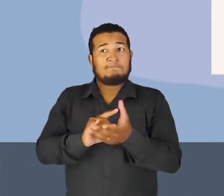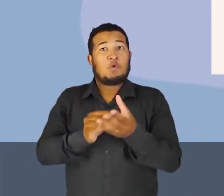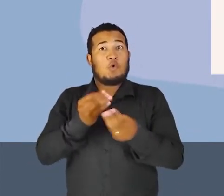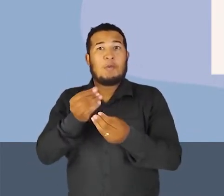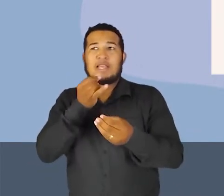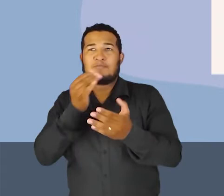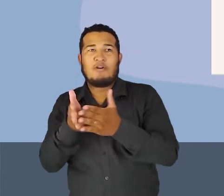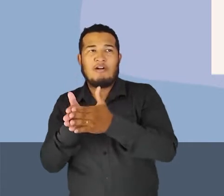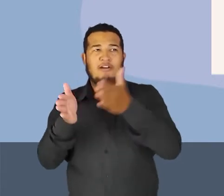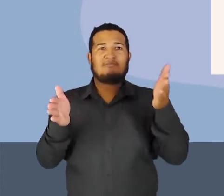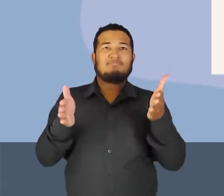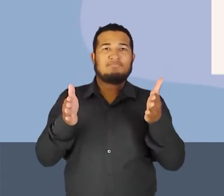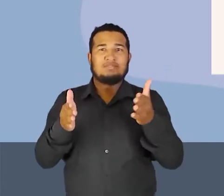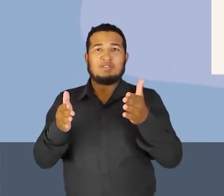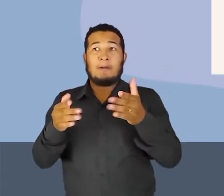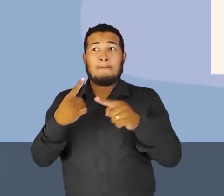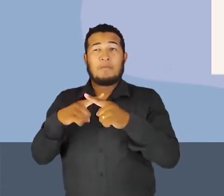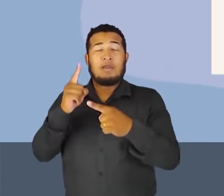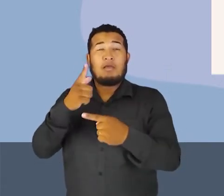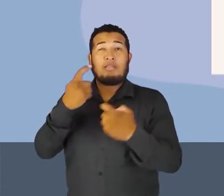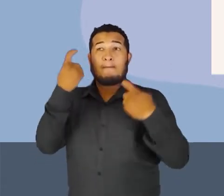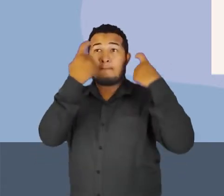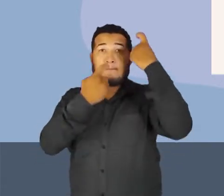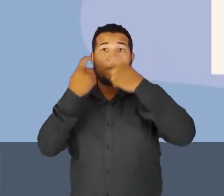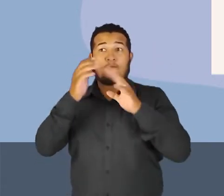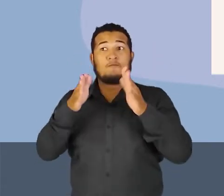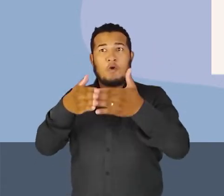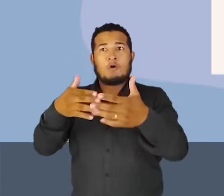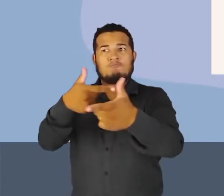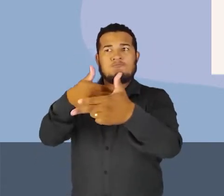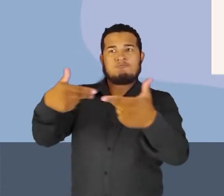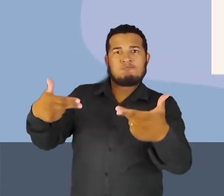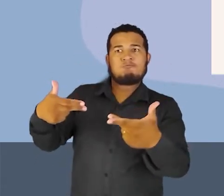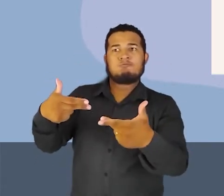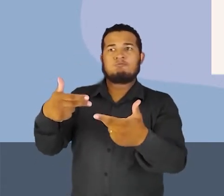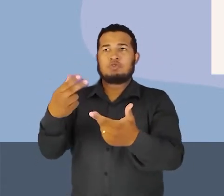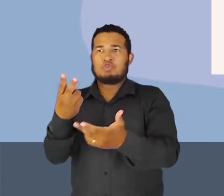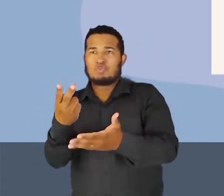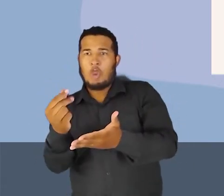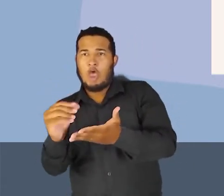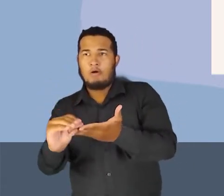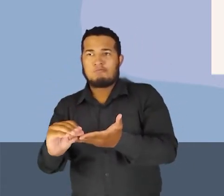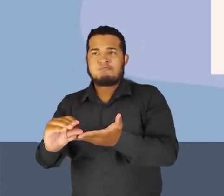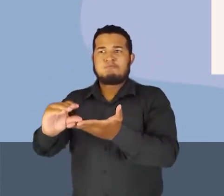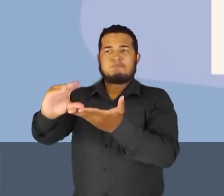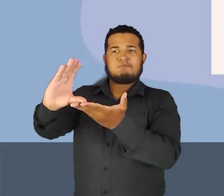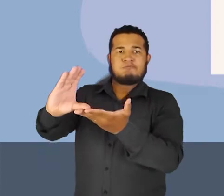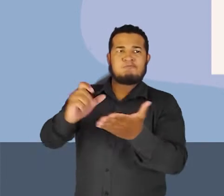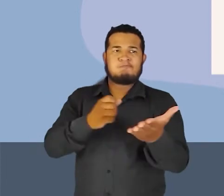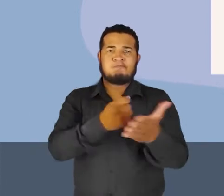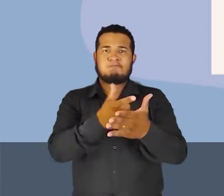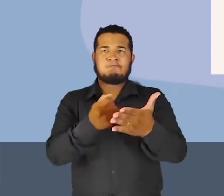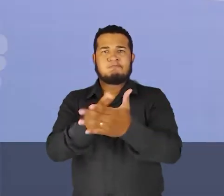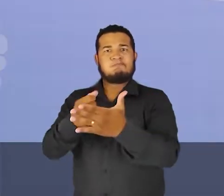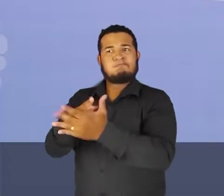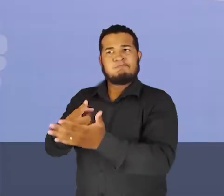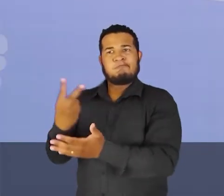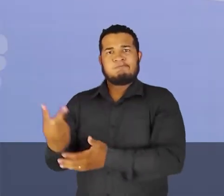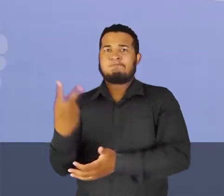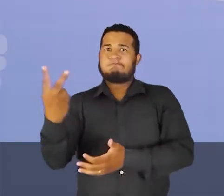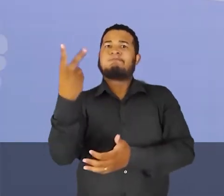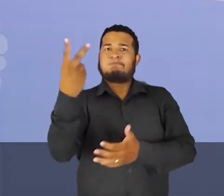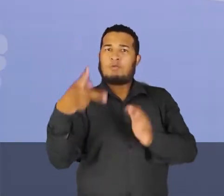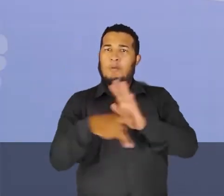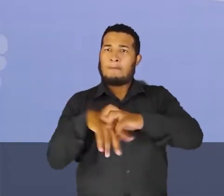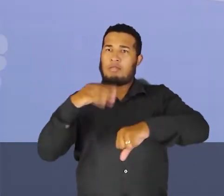substancial em relação à geração anterior, porque é uma geração muito mais preocupada com os bens, com o acúmulo de bens, com, né, a